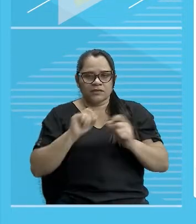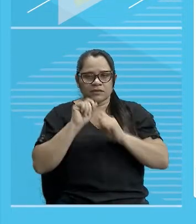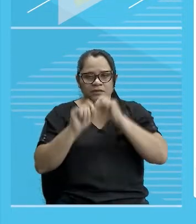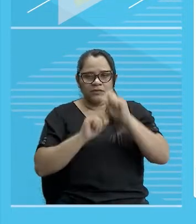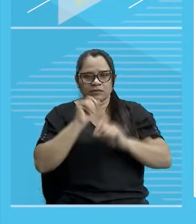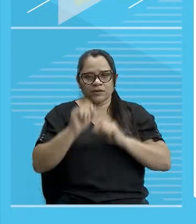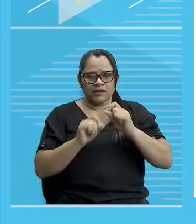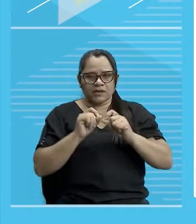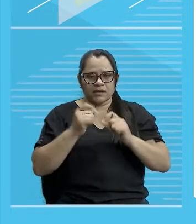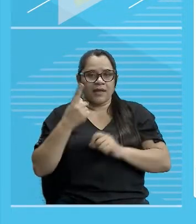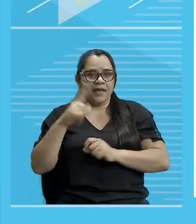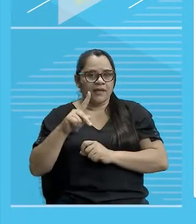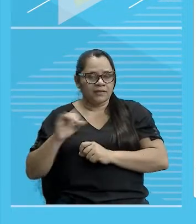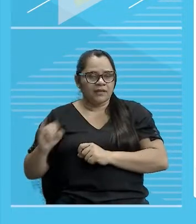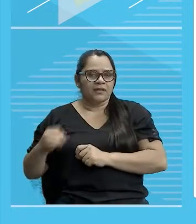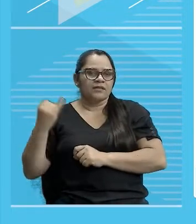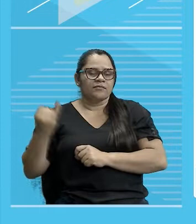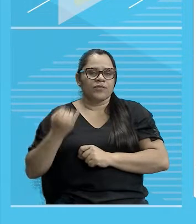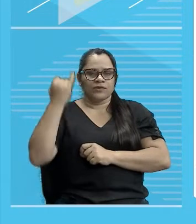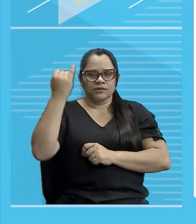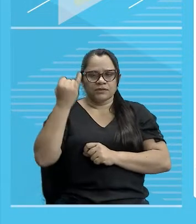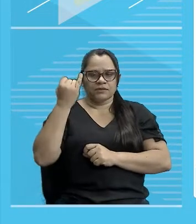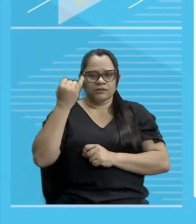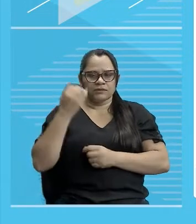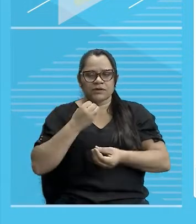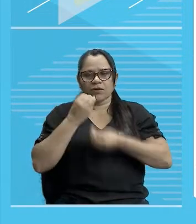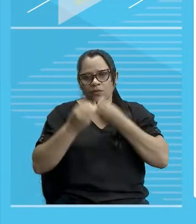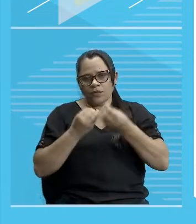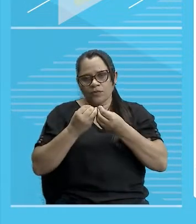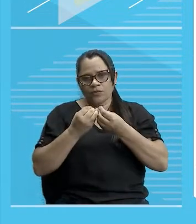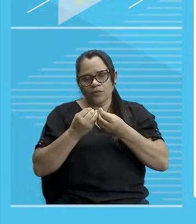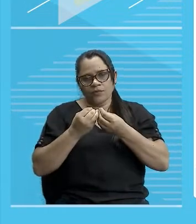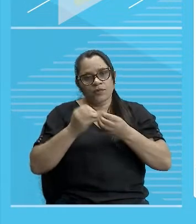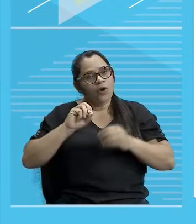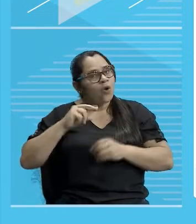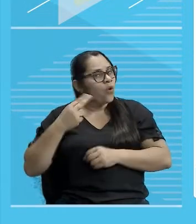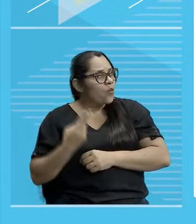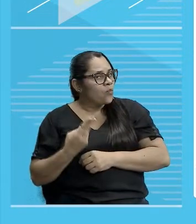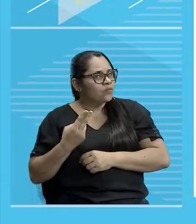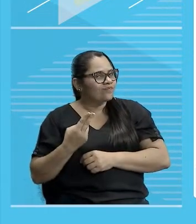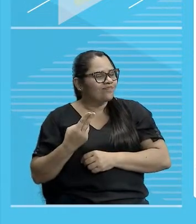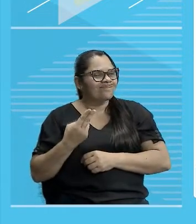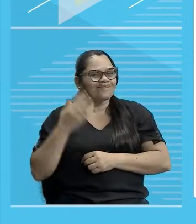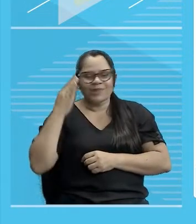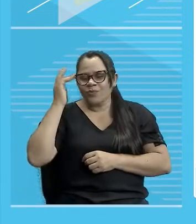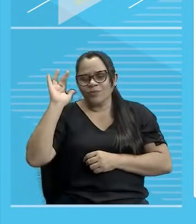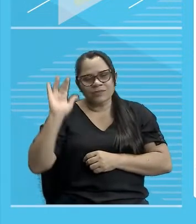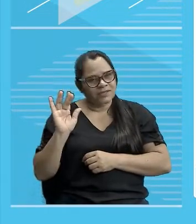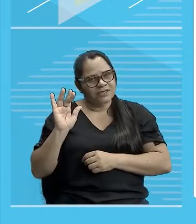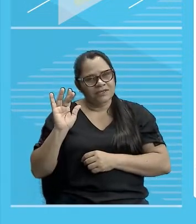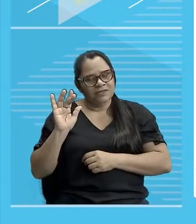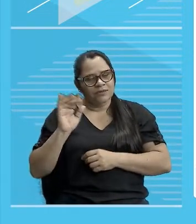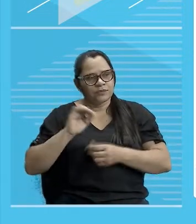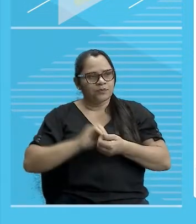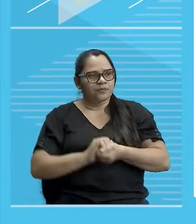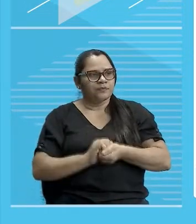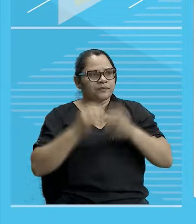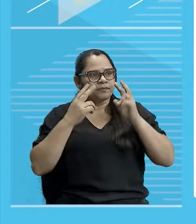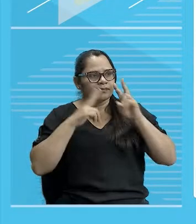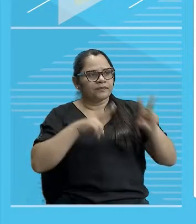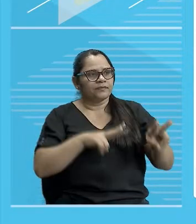esta importância ou não Então meus queridos alunos